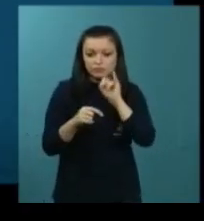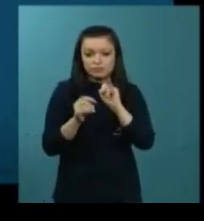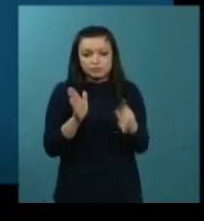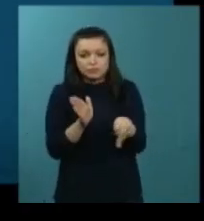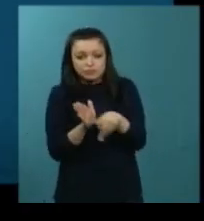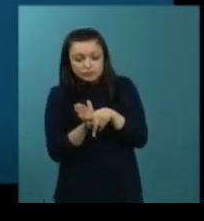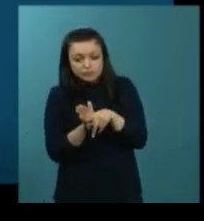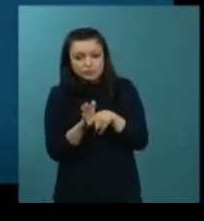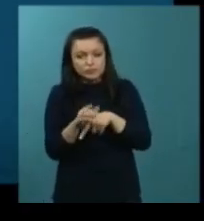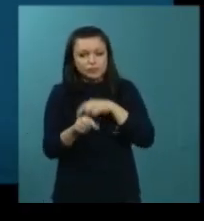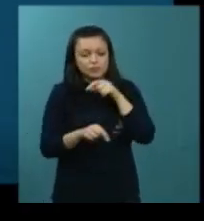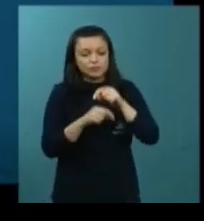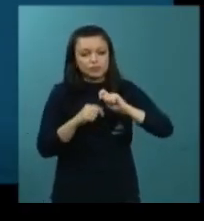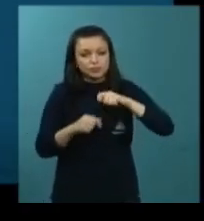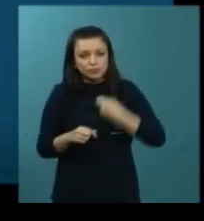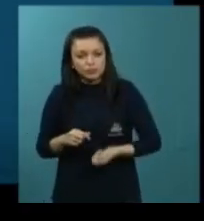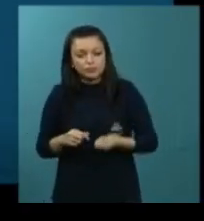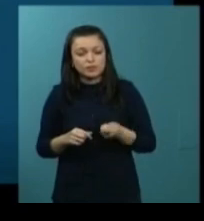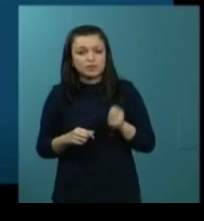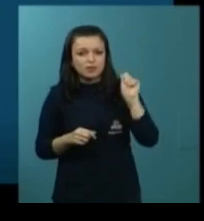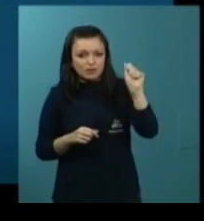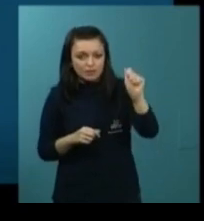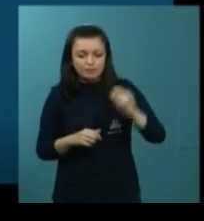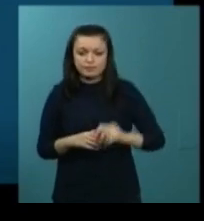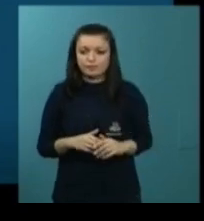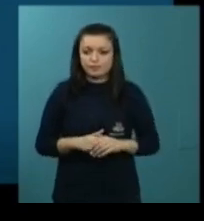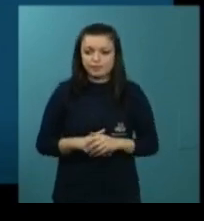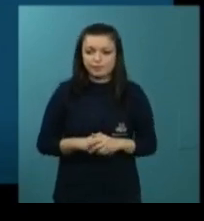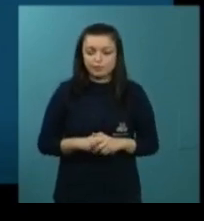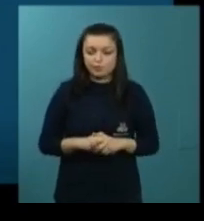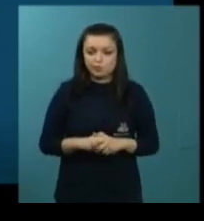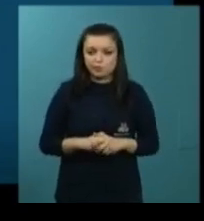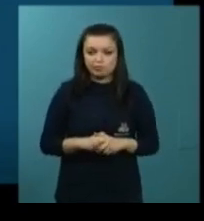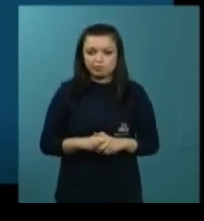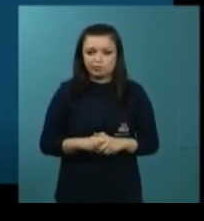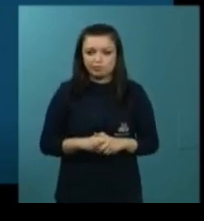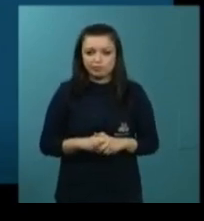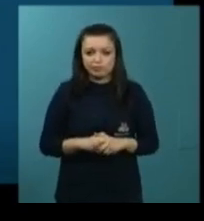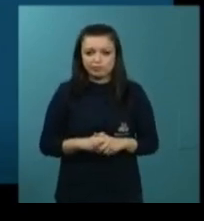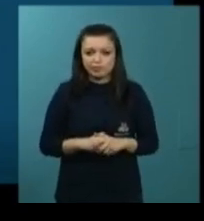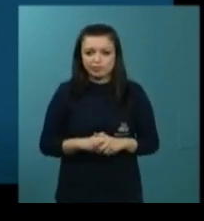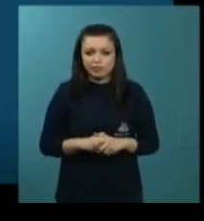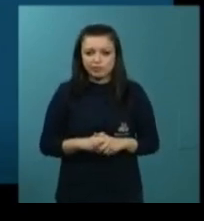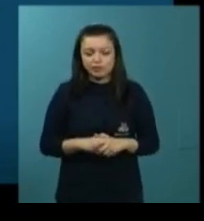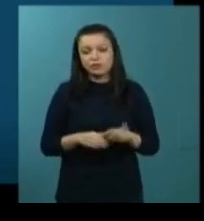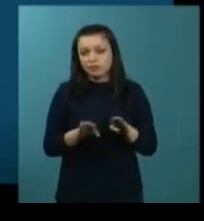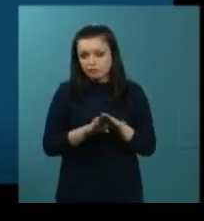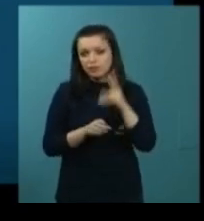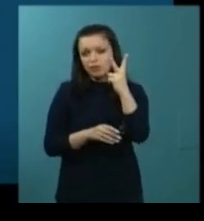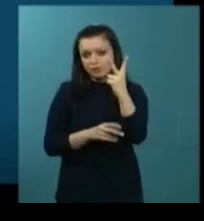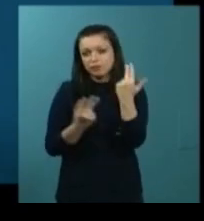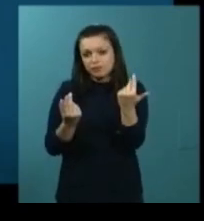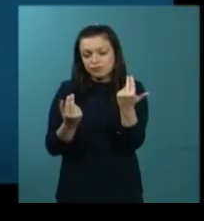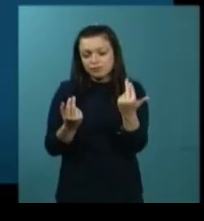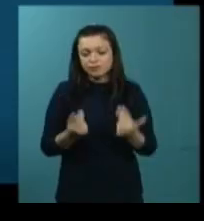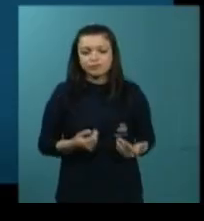pertençam ao conjunto A. E que, no caso, também é o